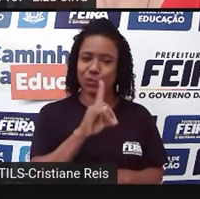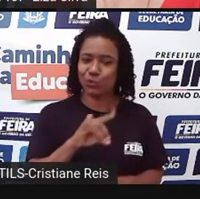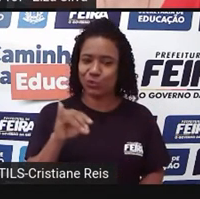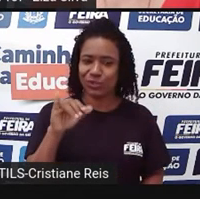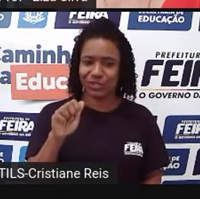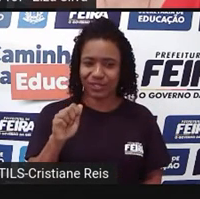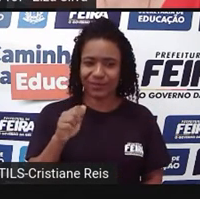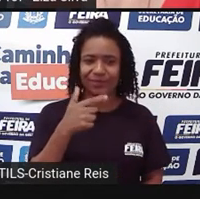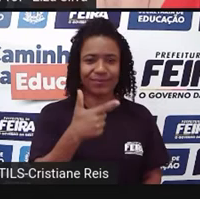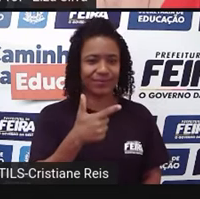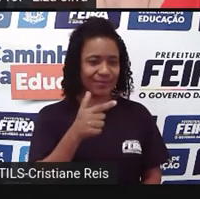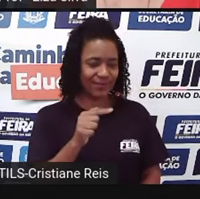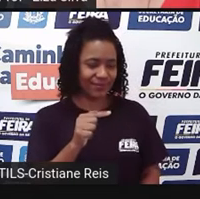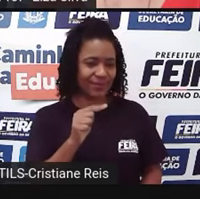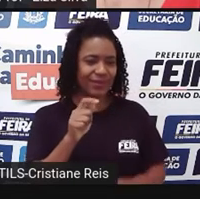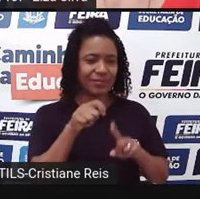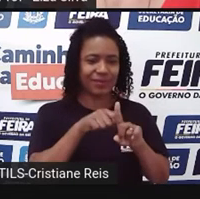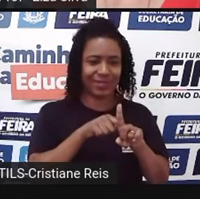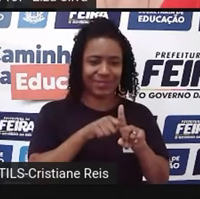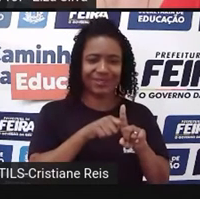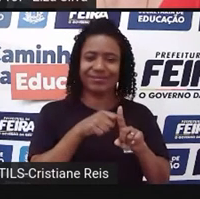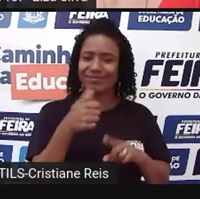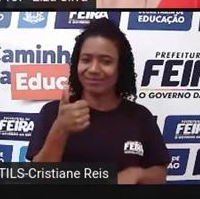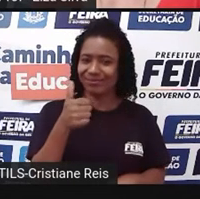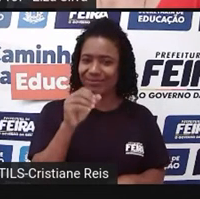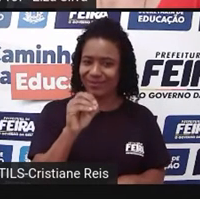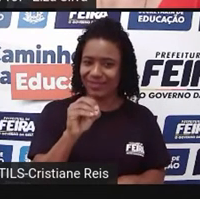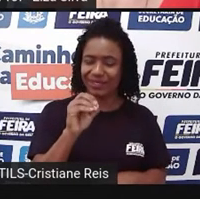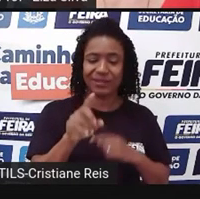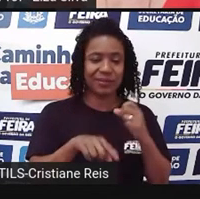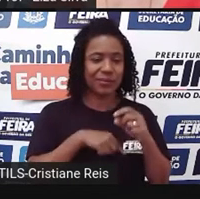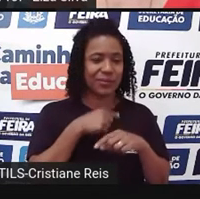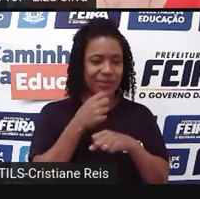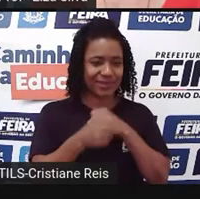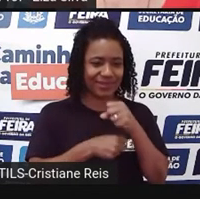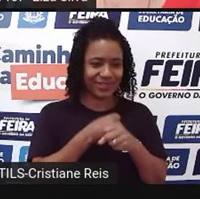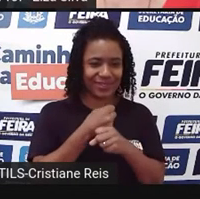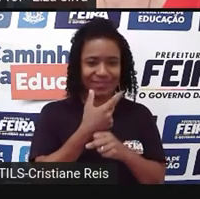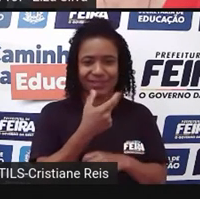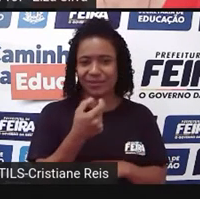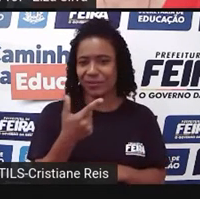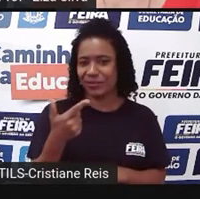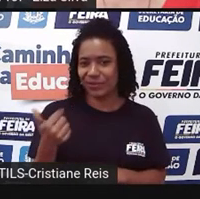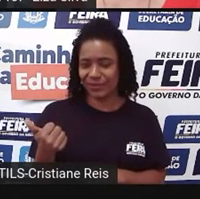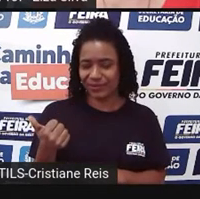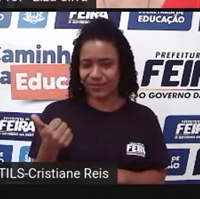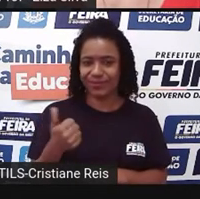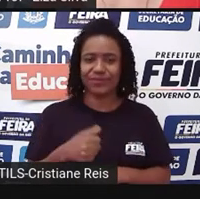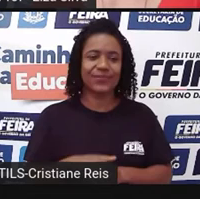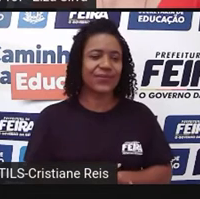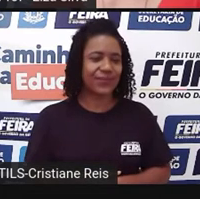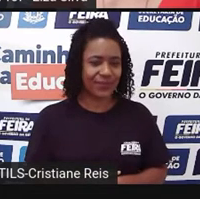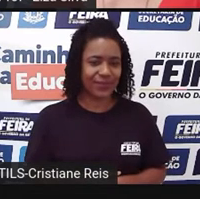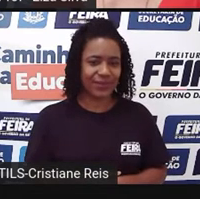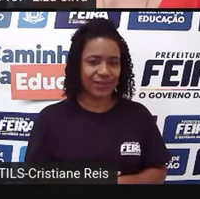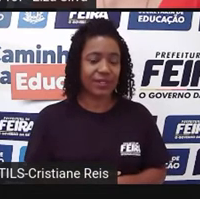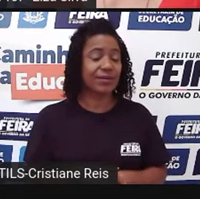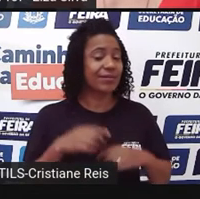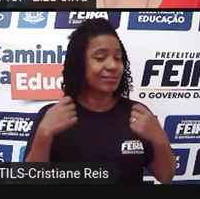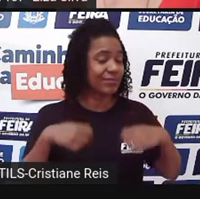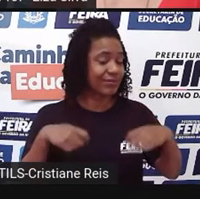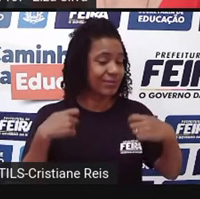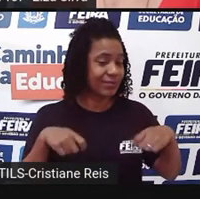depois do mês depois do ano mas ao fazermos essa data por extenso nós